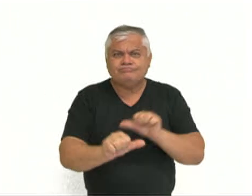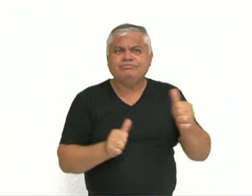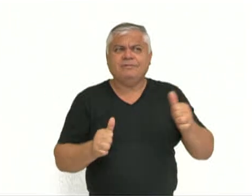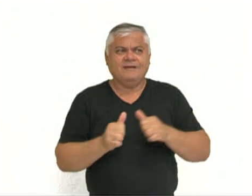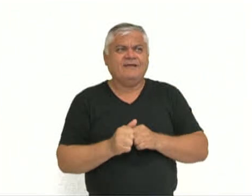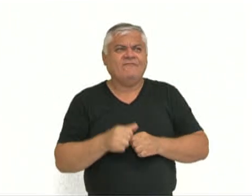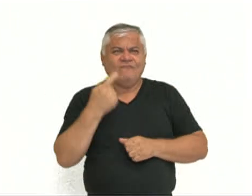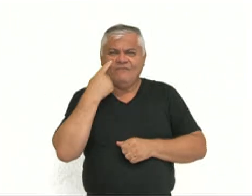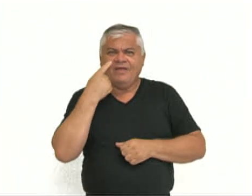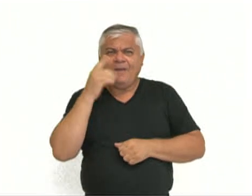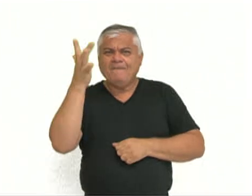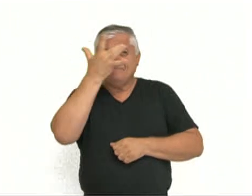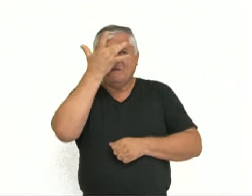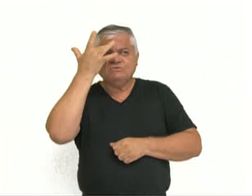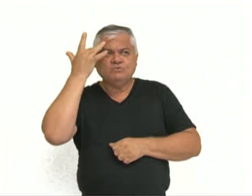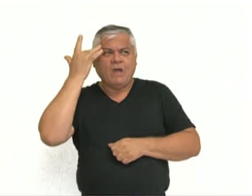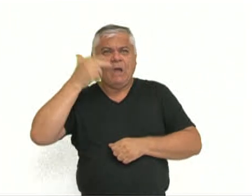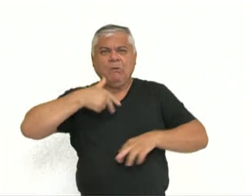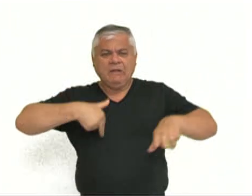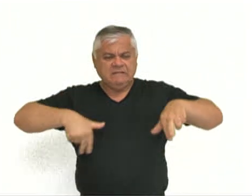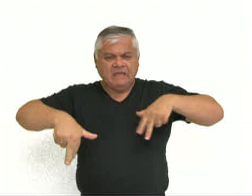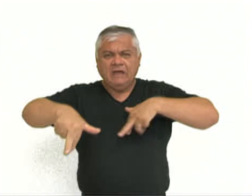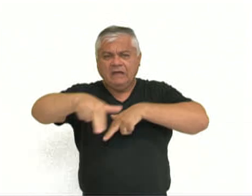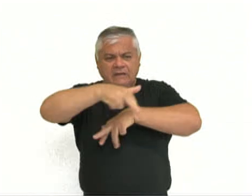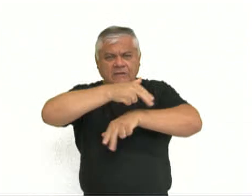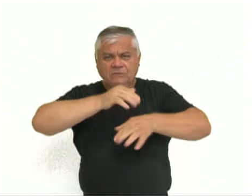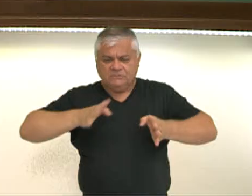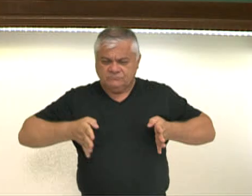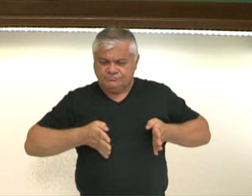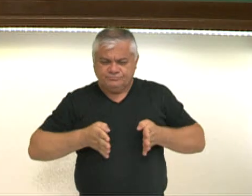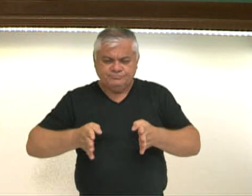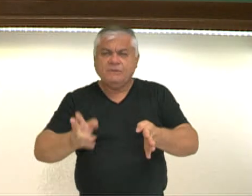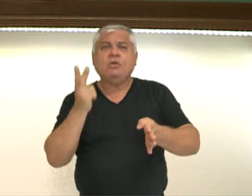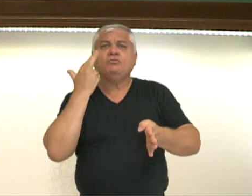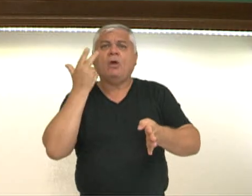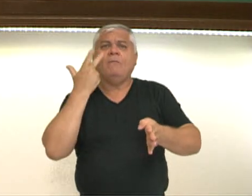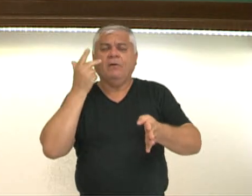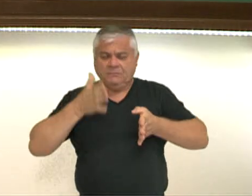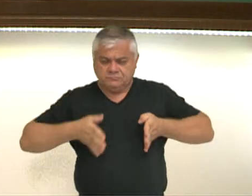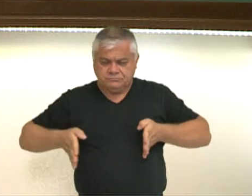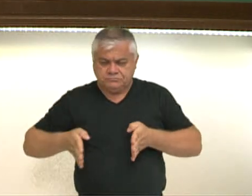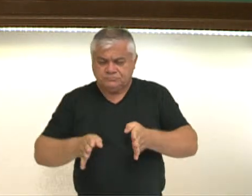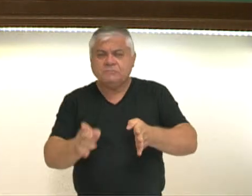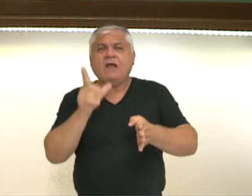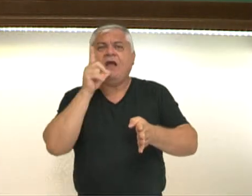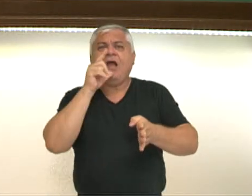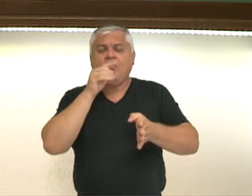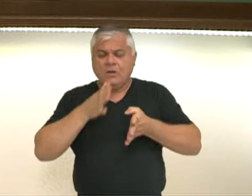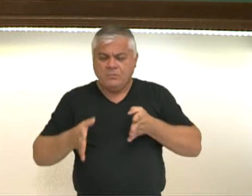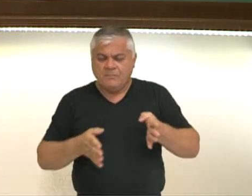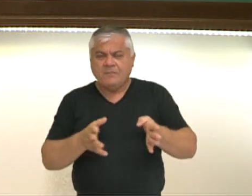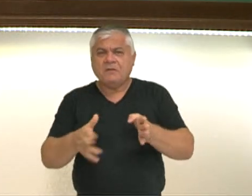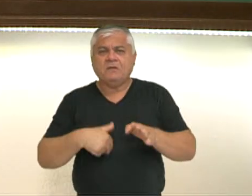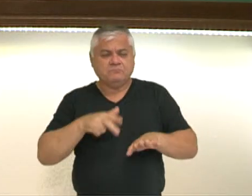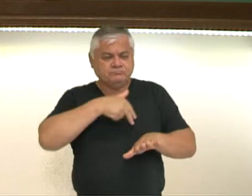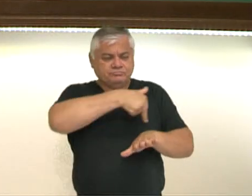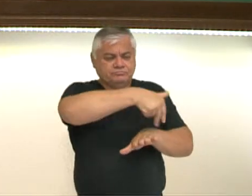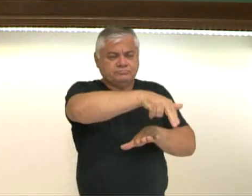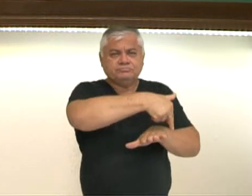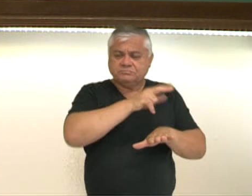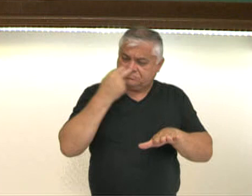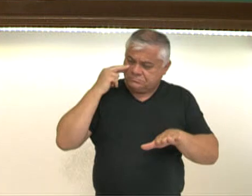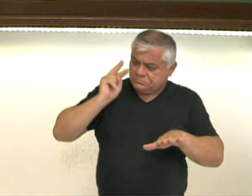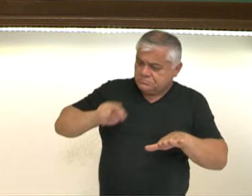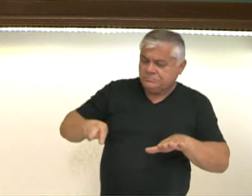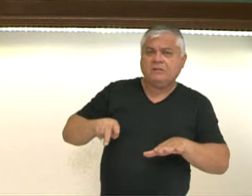Vocês vejam quantas pessoas andando ali, é um lugar comum. Vocês vejam, quando o rio ele está tratado, quando